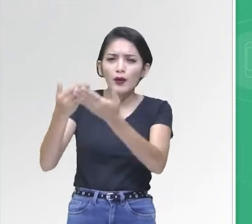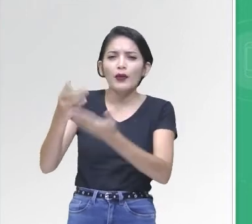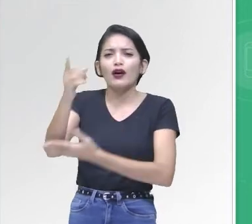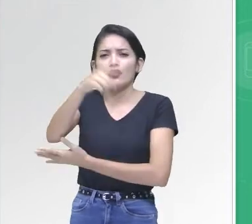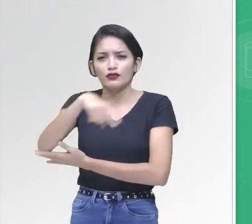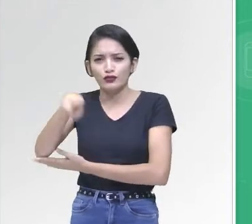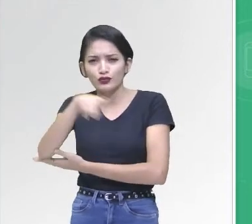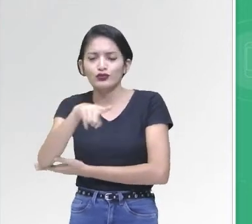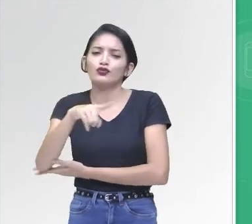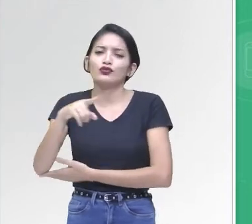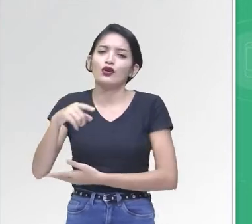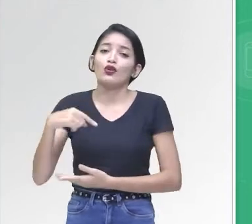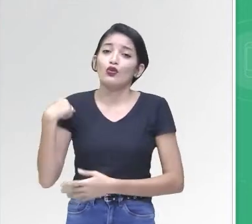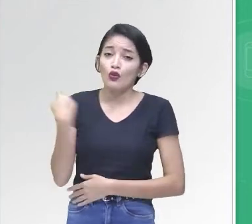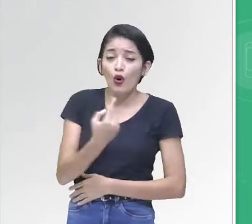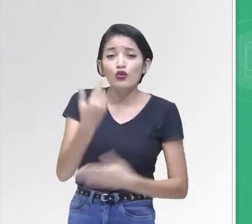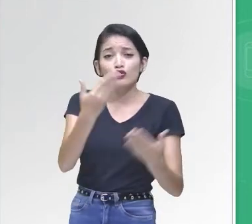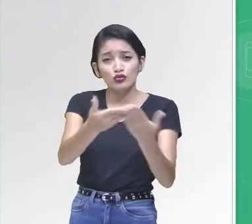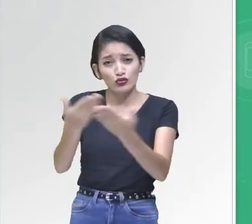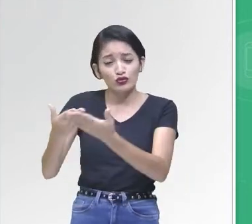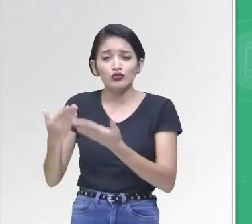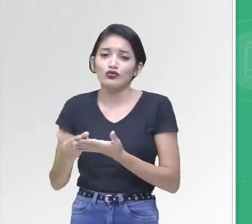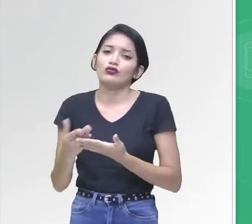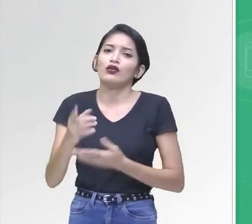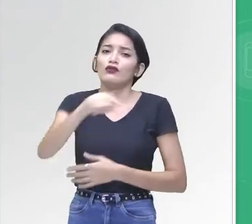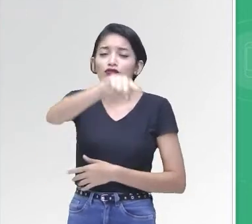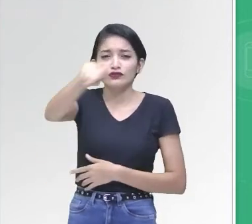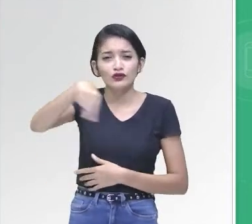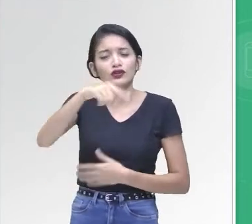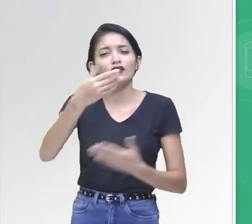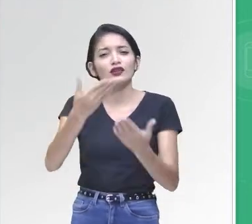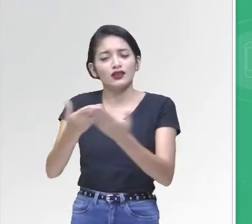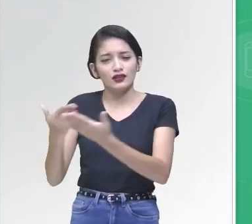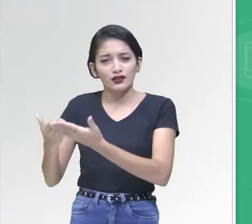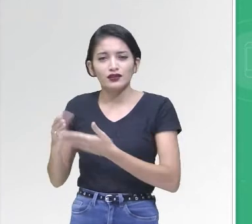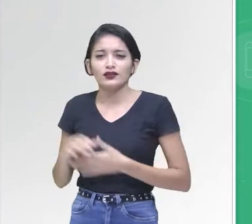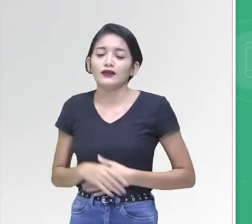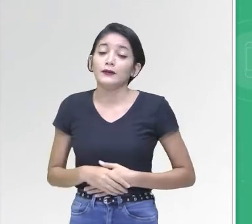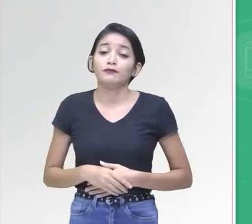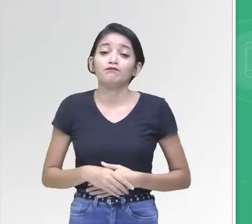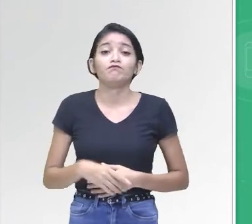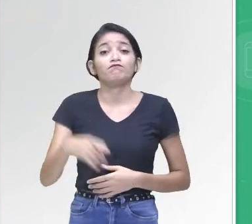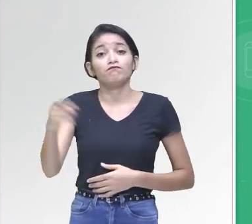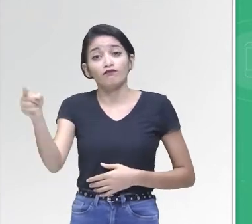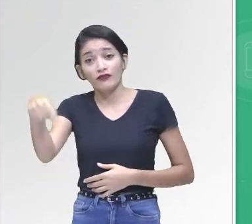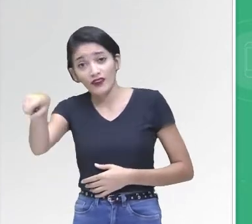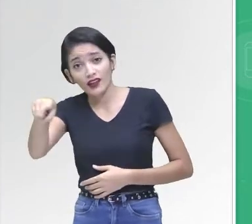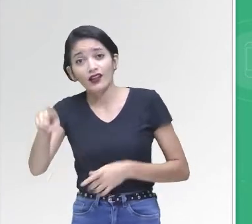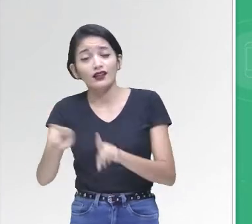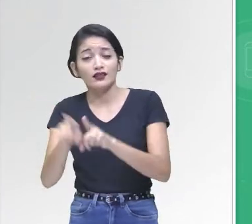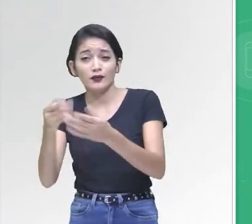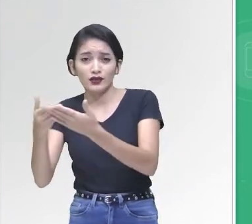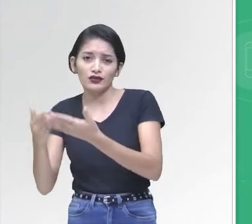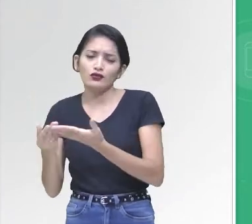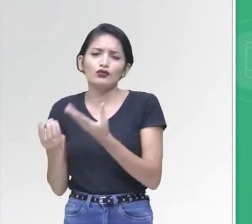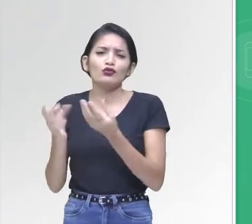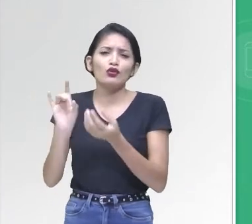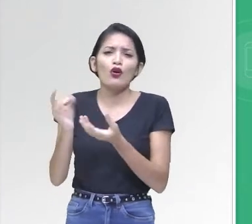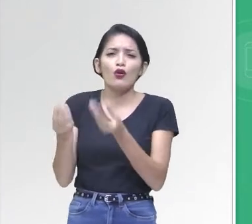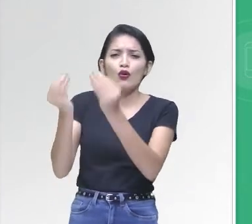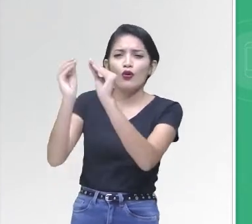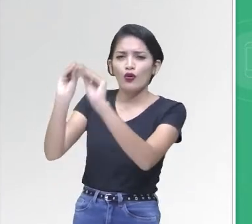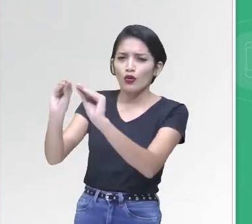estudia, nosotros estudiamos, vosotros estudiais, ellos estudian. É só colocar a